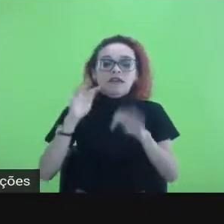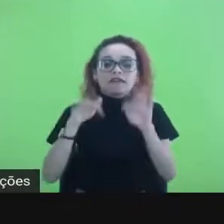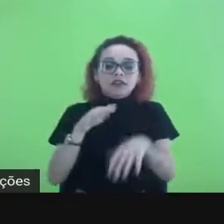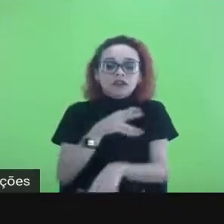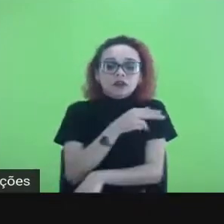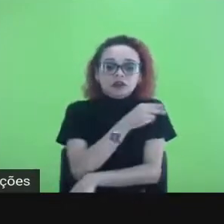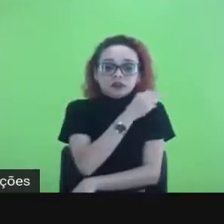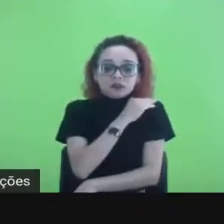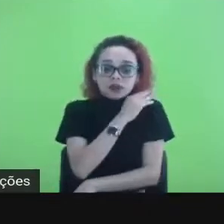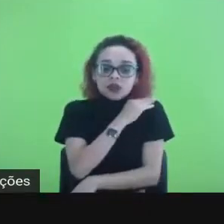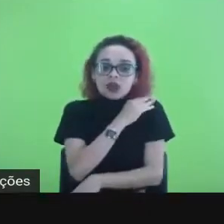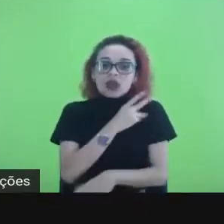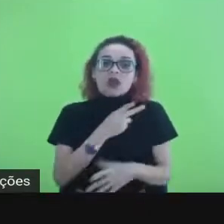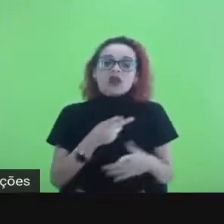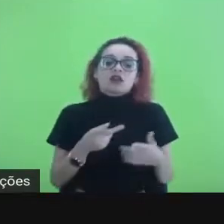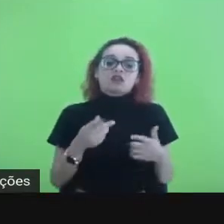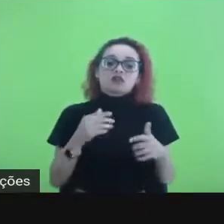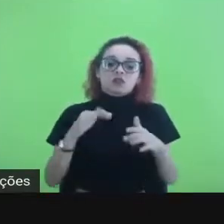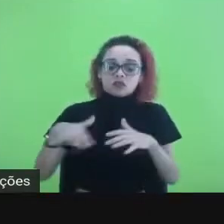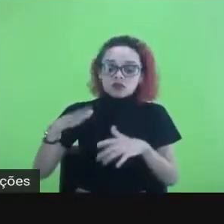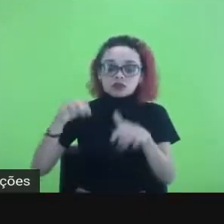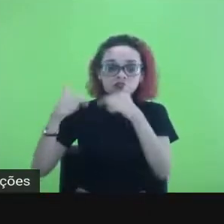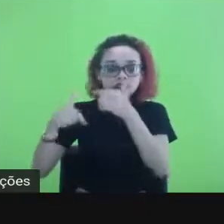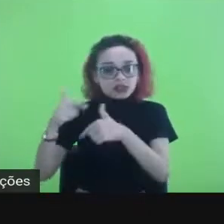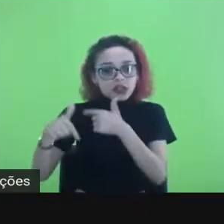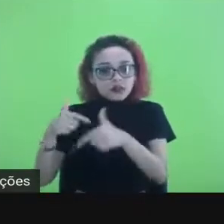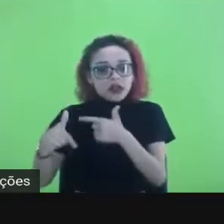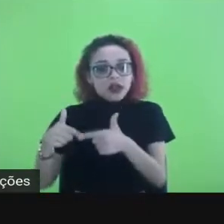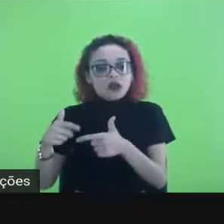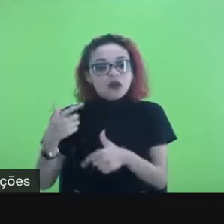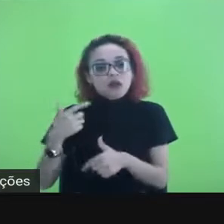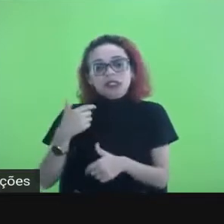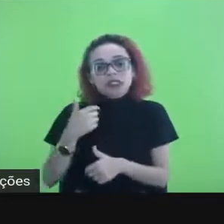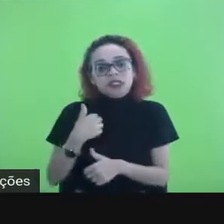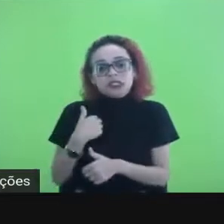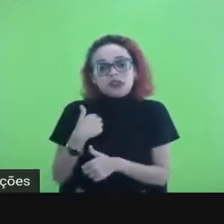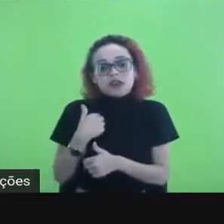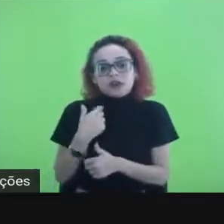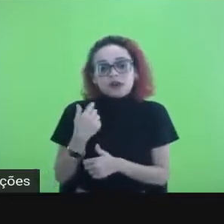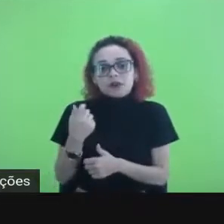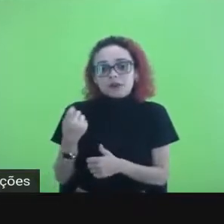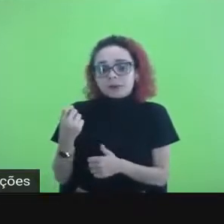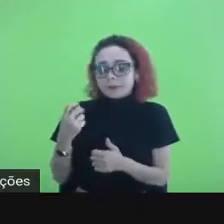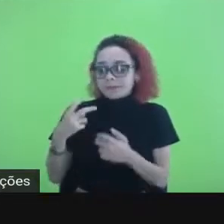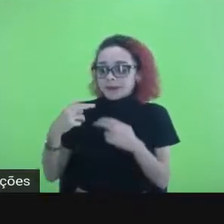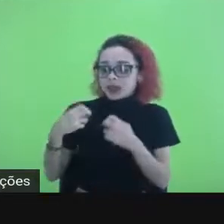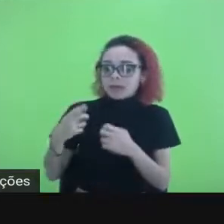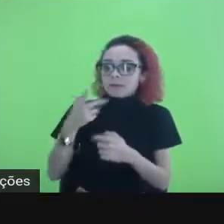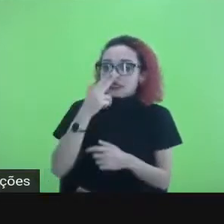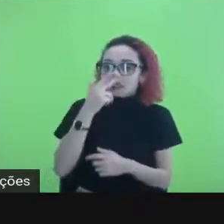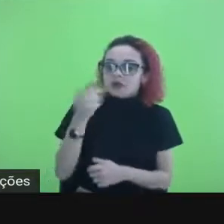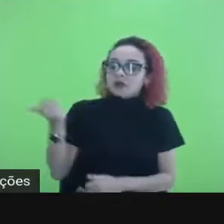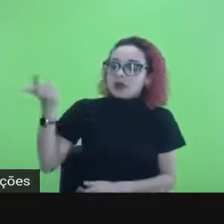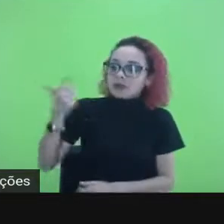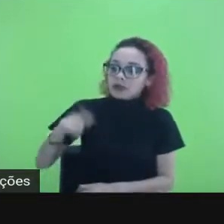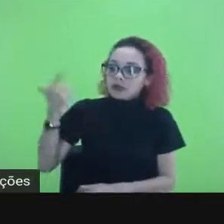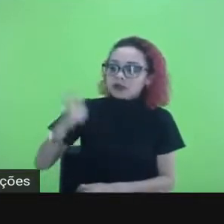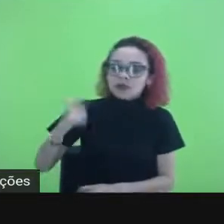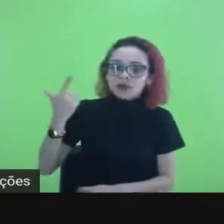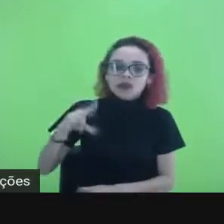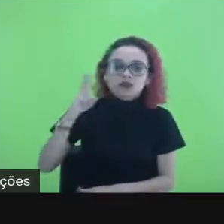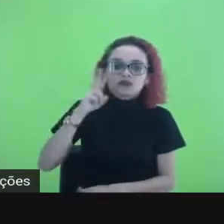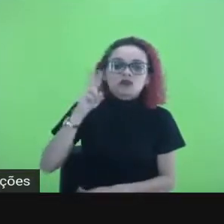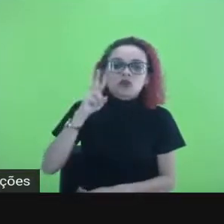e nos ambientes de trabalho, eu me via e repetia muitas das histórias que a gente já conhece, que é de